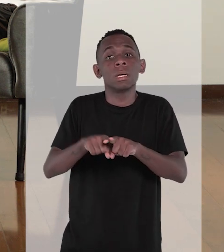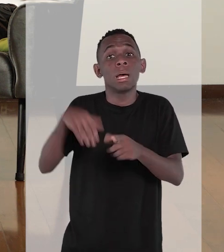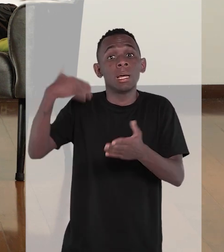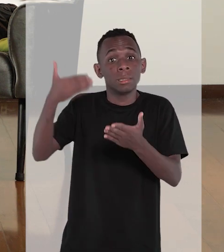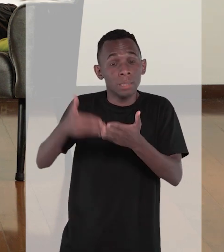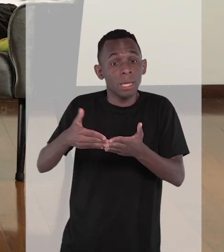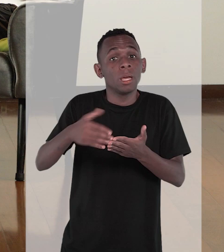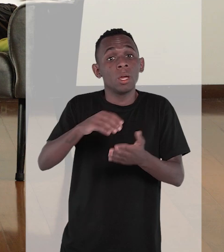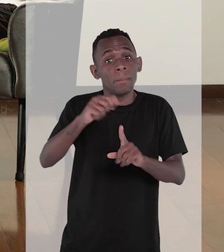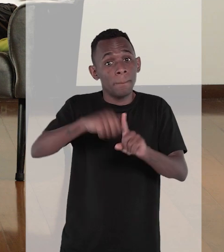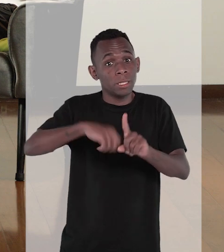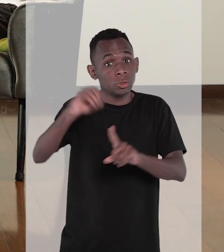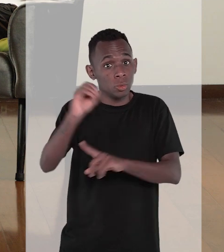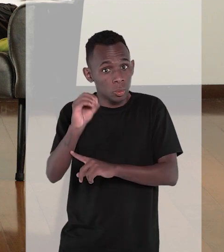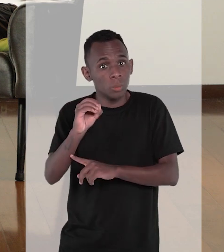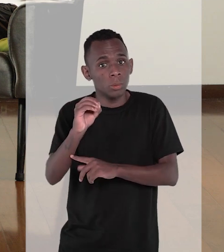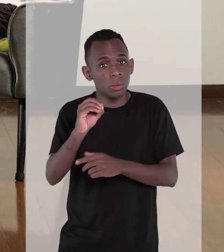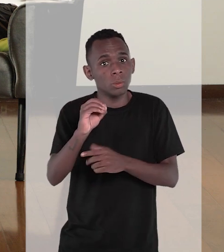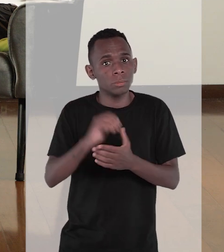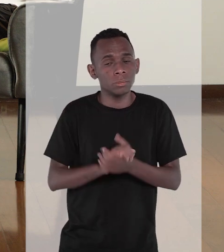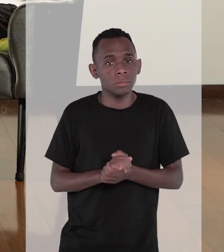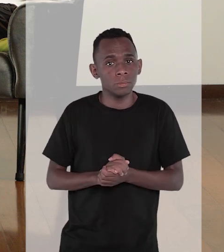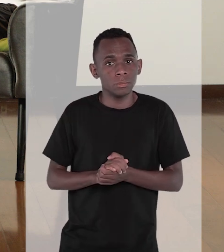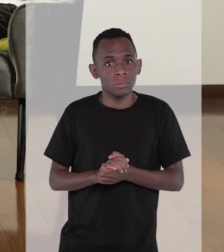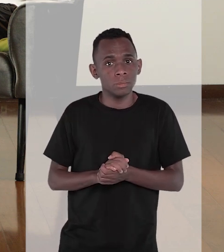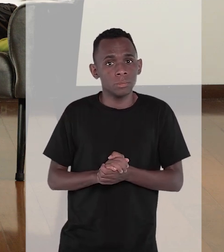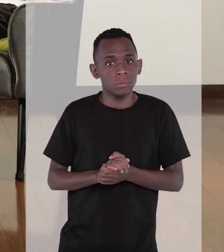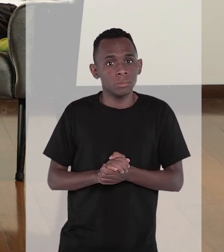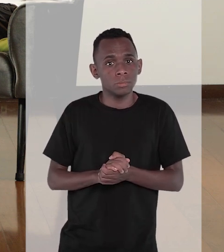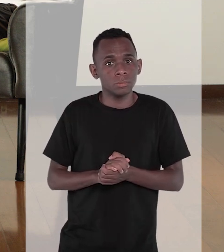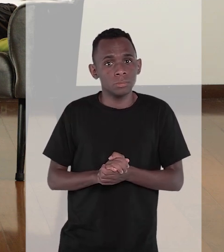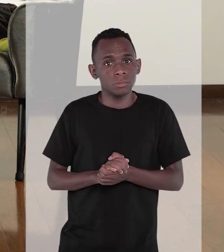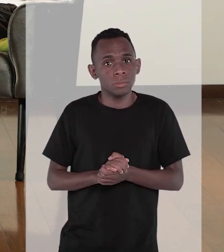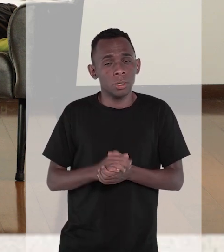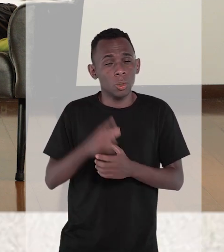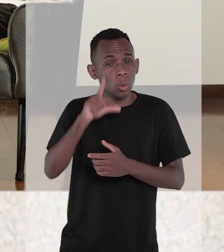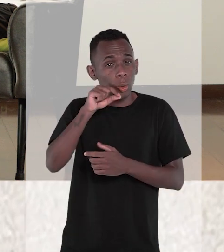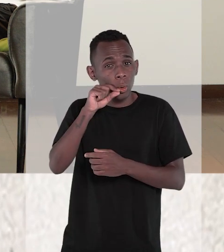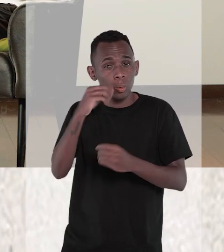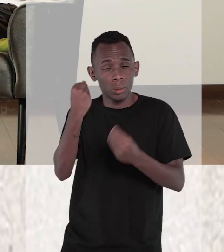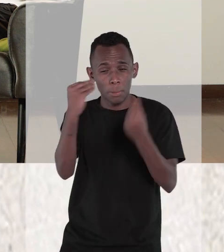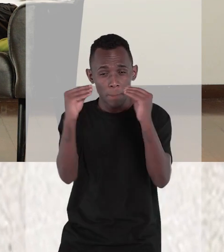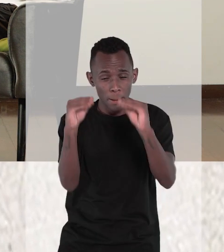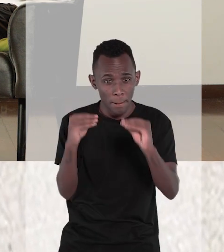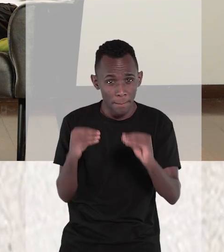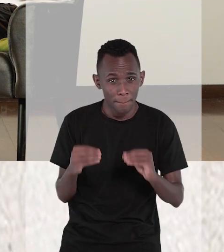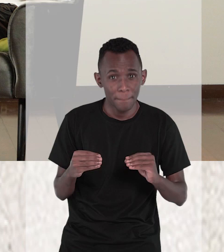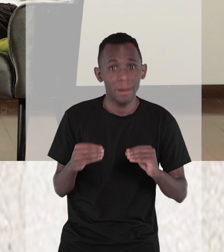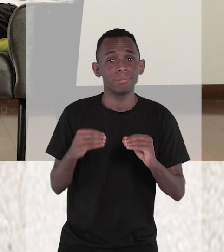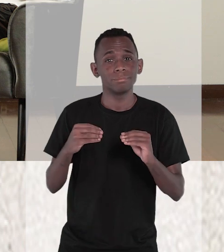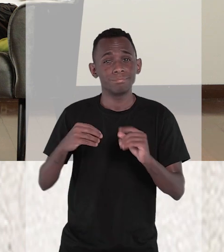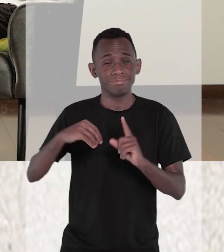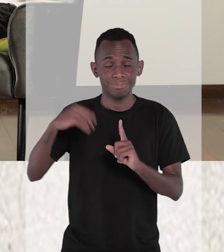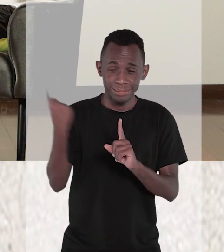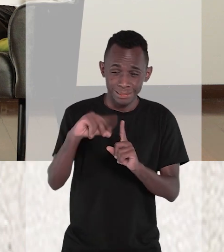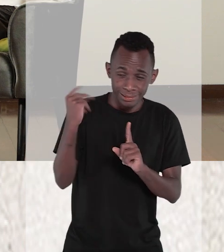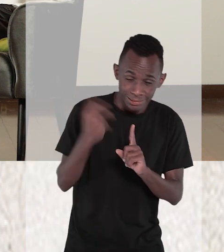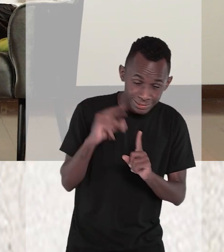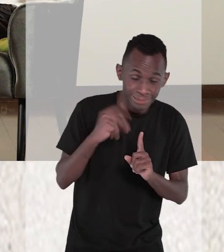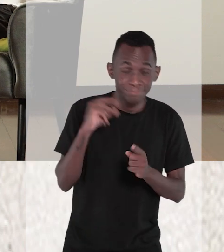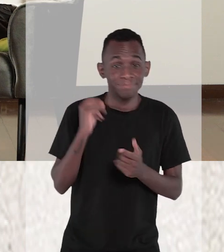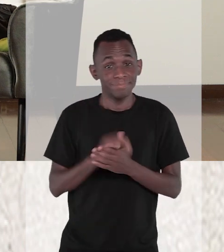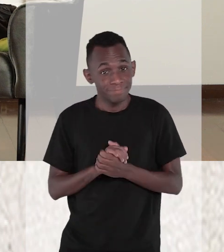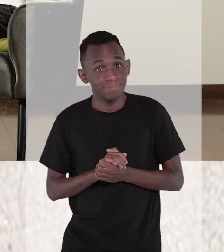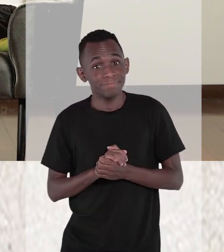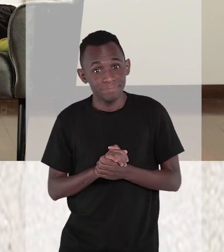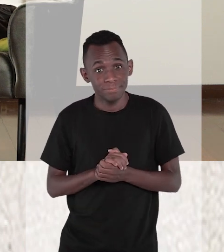assim. Daqui até outubro, e depois de outubro... Eu vivo botando coisas no Twitter, né? Vivo apanhando e desviando